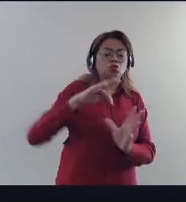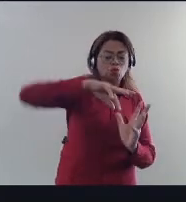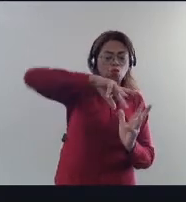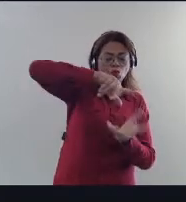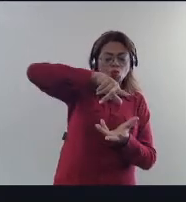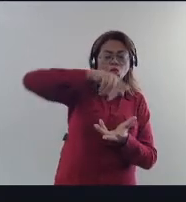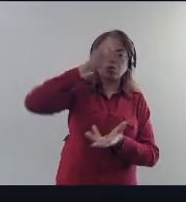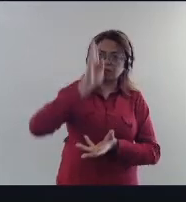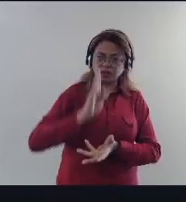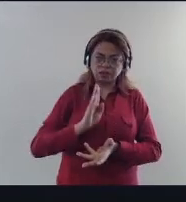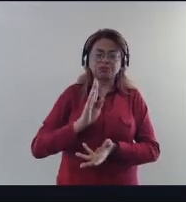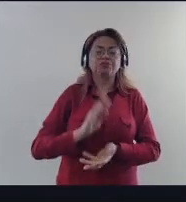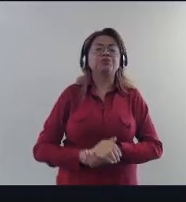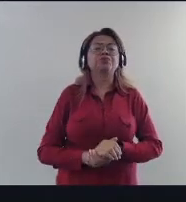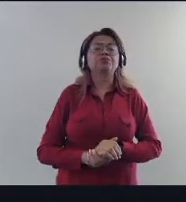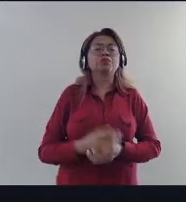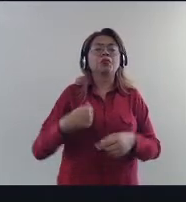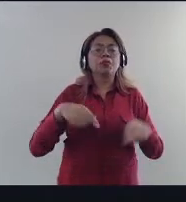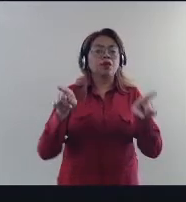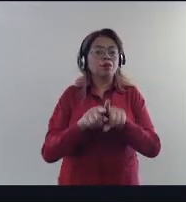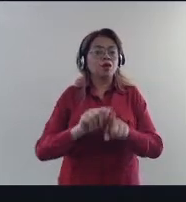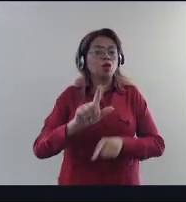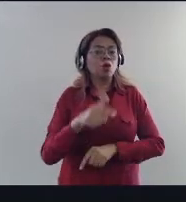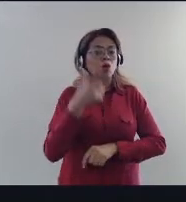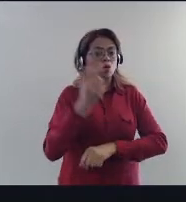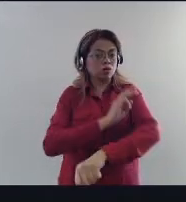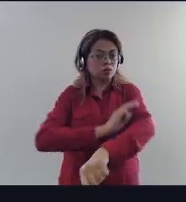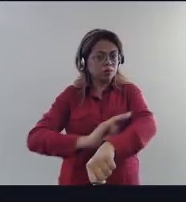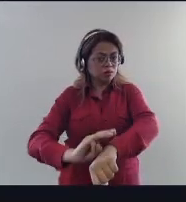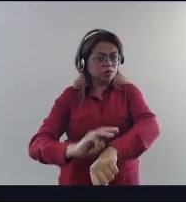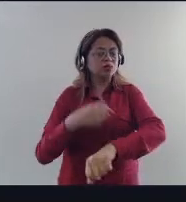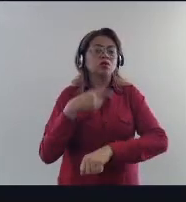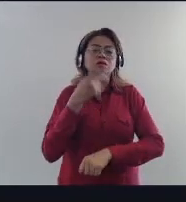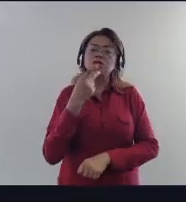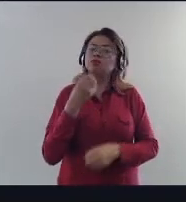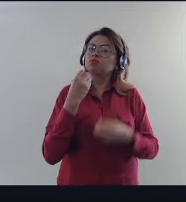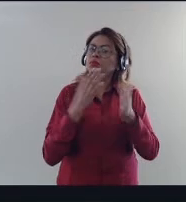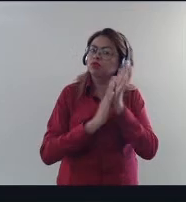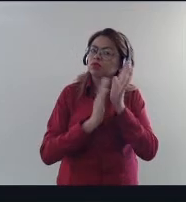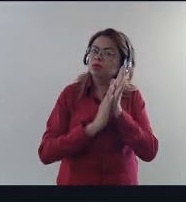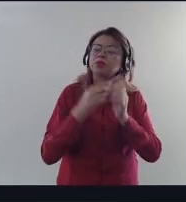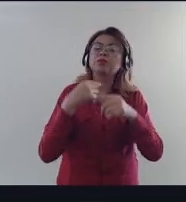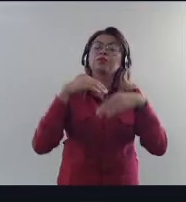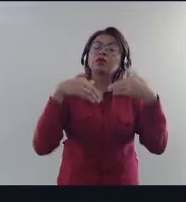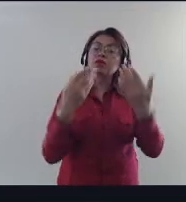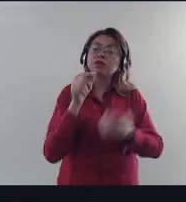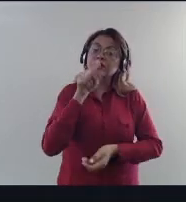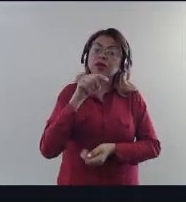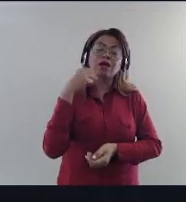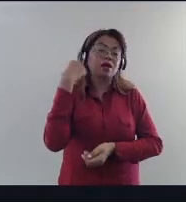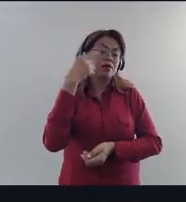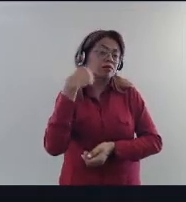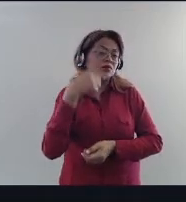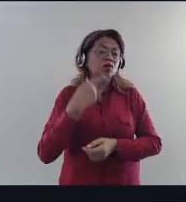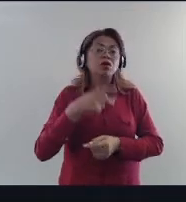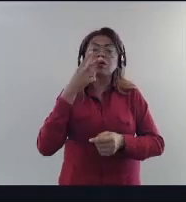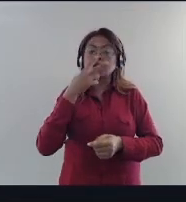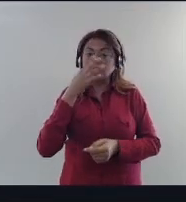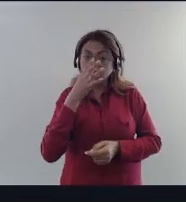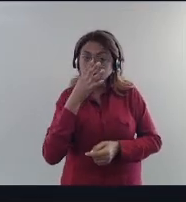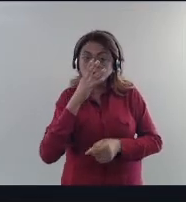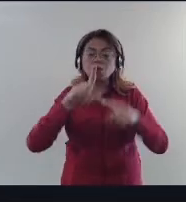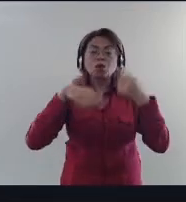pensar. Outra metodologia, e aí é muito legal para quem é advogado, quem está olhando tecnologia, é